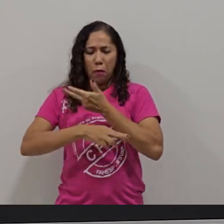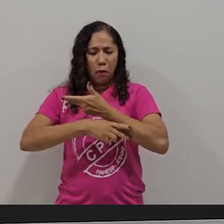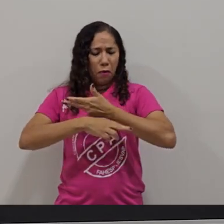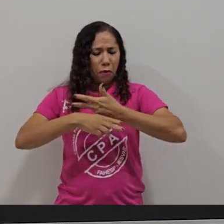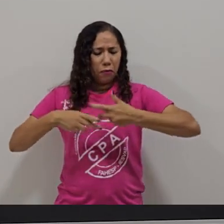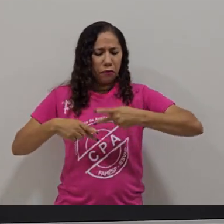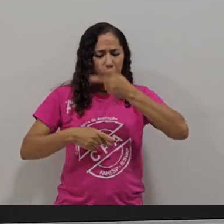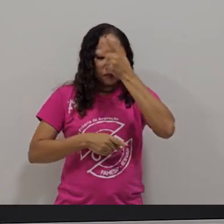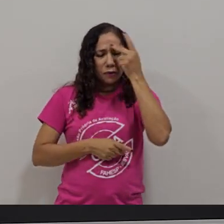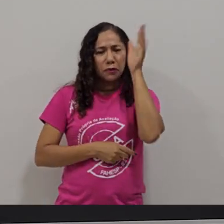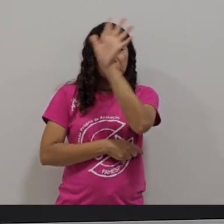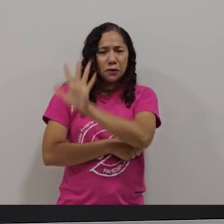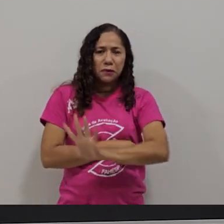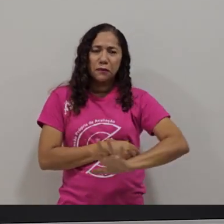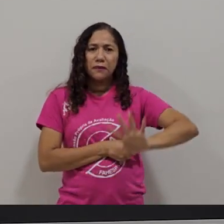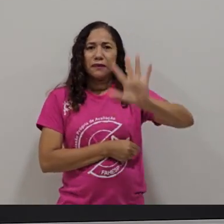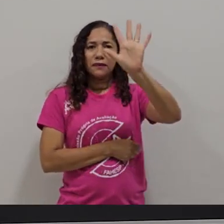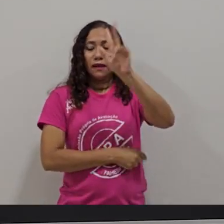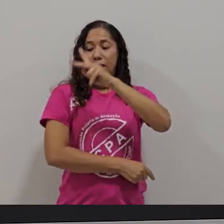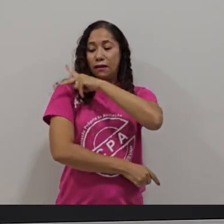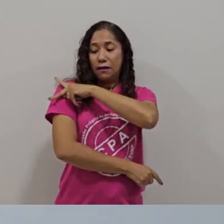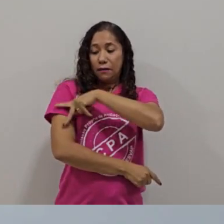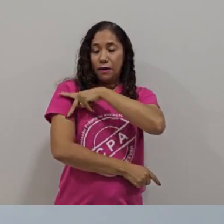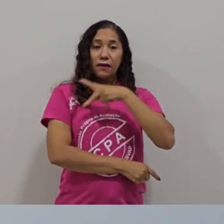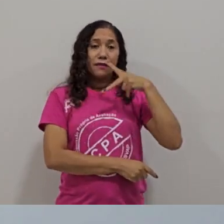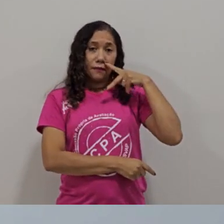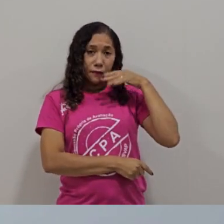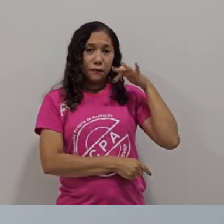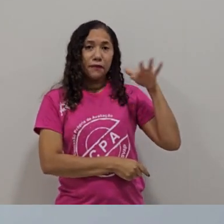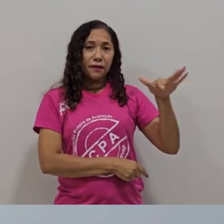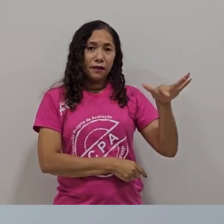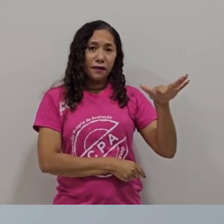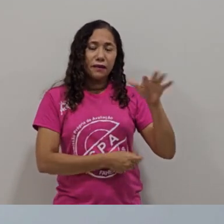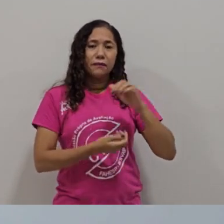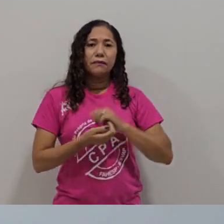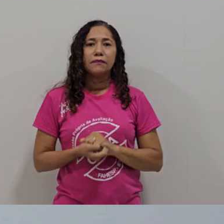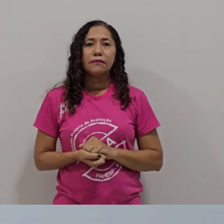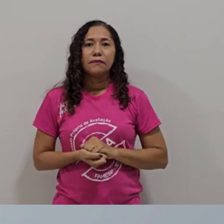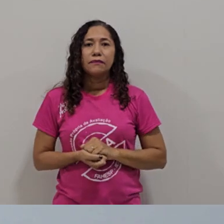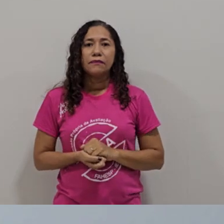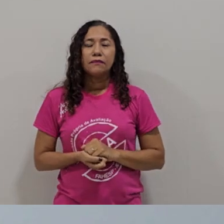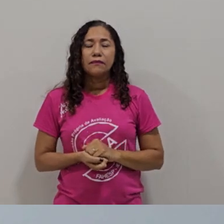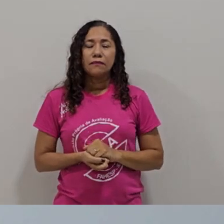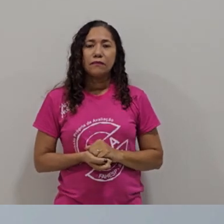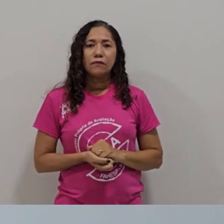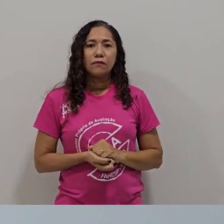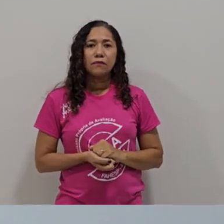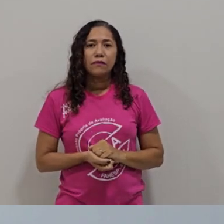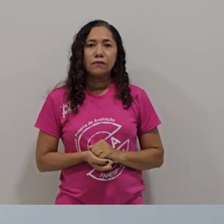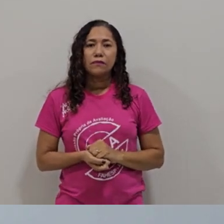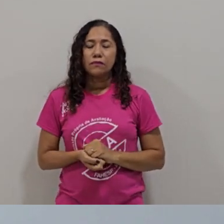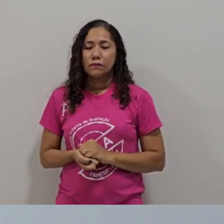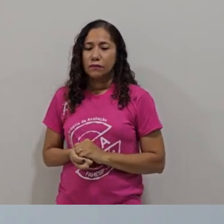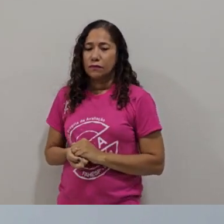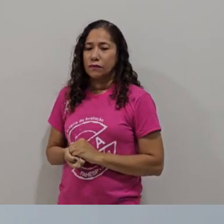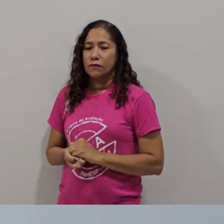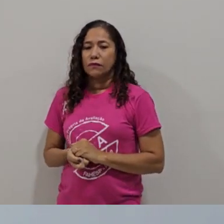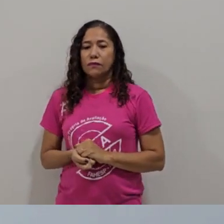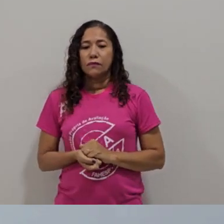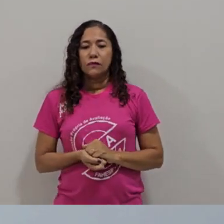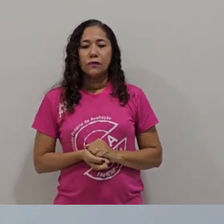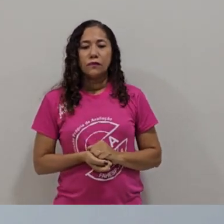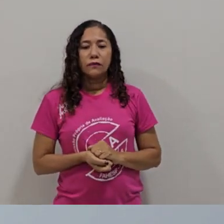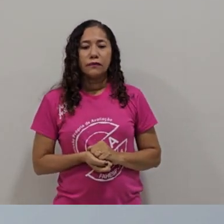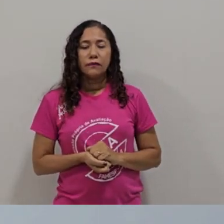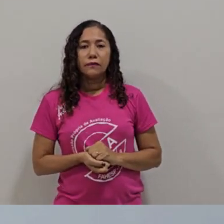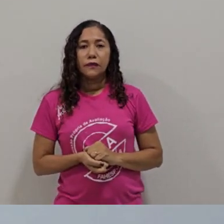imensa no Brasil e no Piauí e em Parnaíba. Aproveitando esse ponto que você falou, imagino que seja um público muito grande, até porque a deficiência